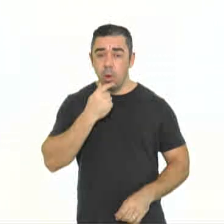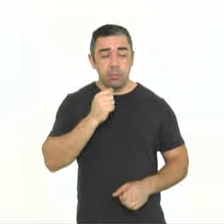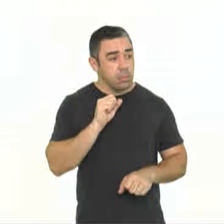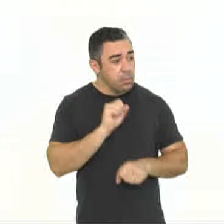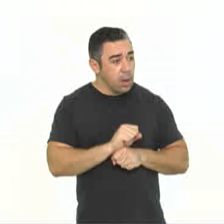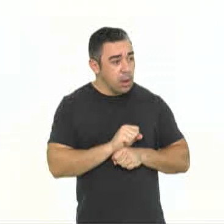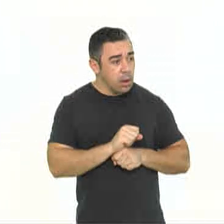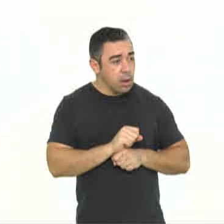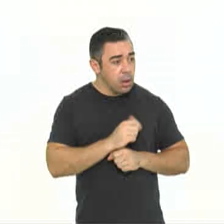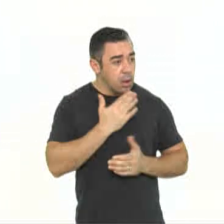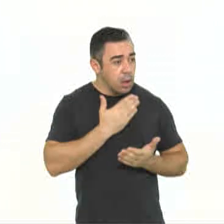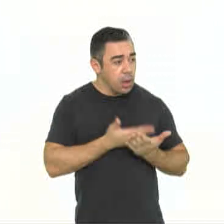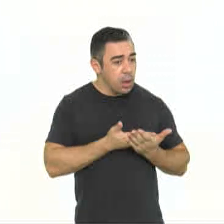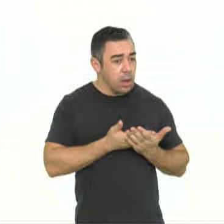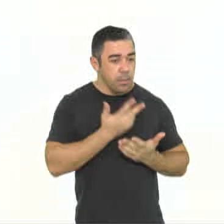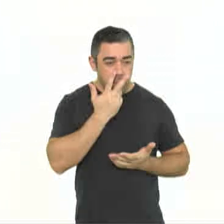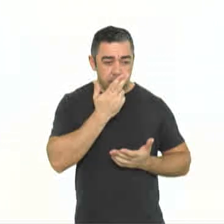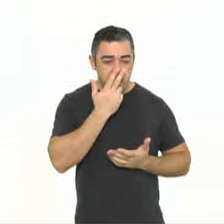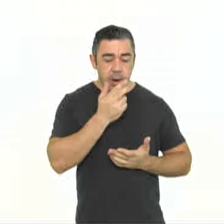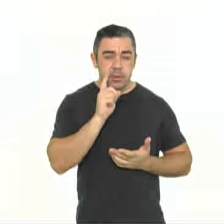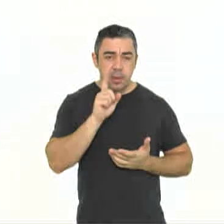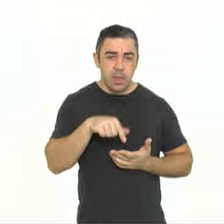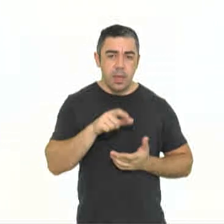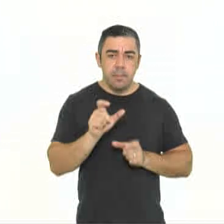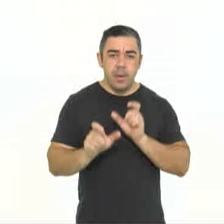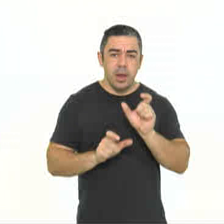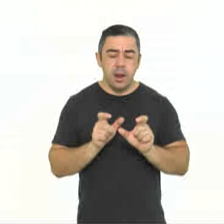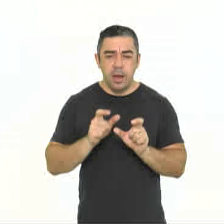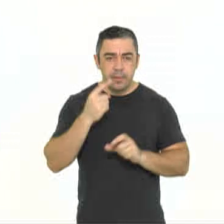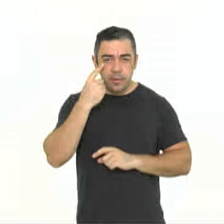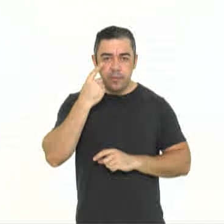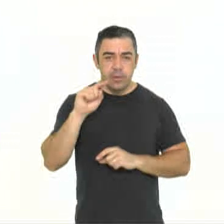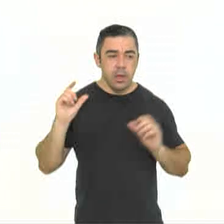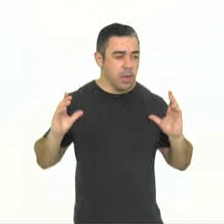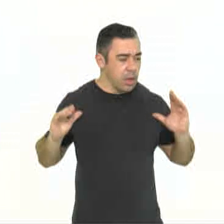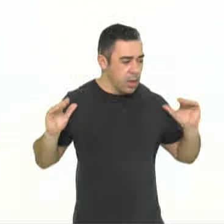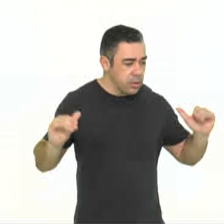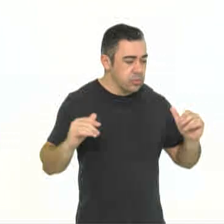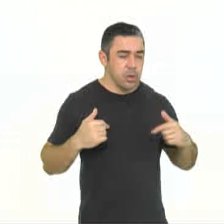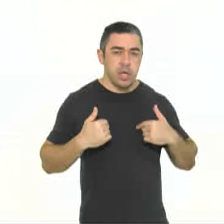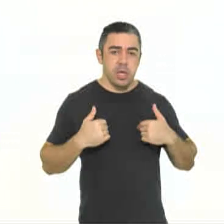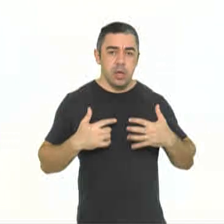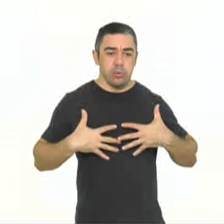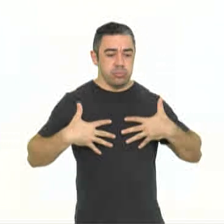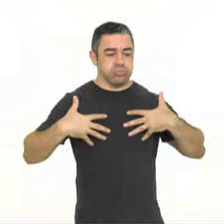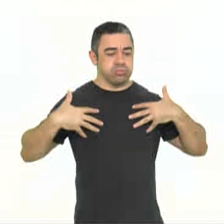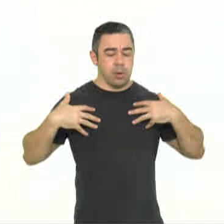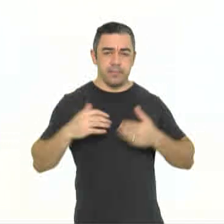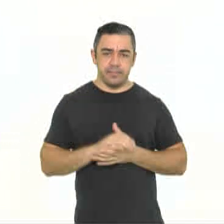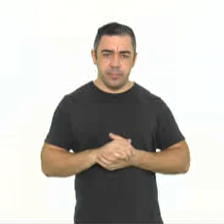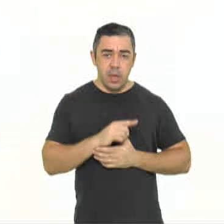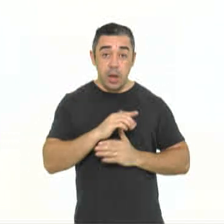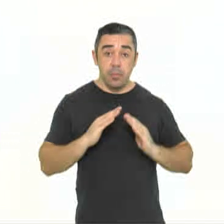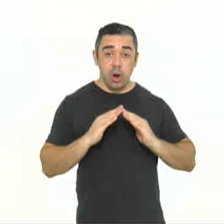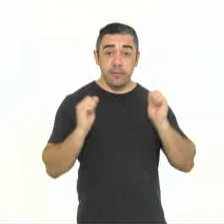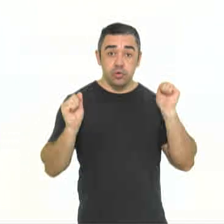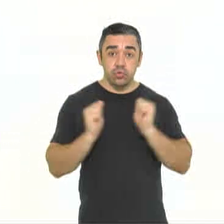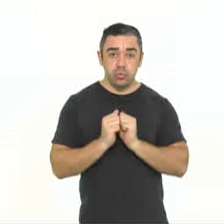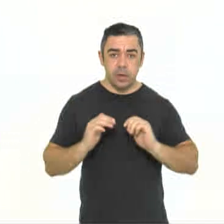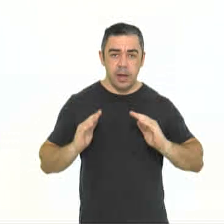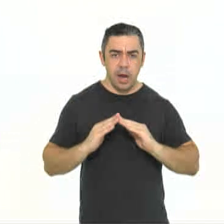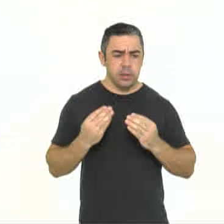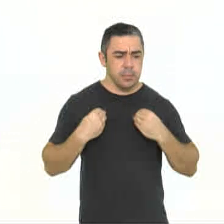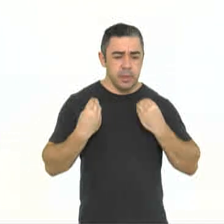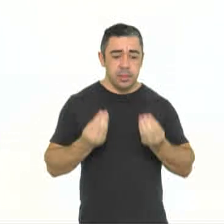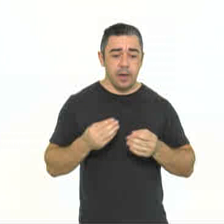estático, como se estivesse a ouvir palavras de um anjo. E eu crescia aos seus olhos. Fez-me morar em sua casa, enchia-me